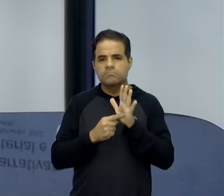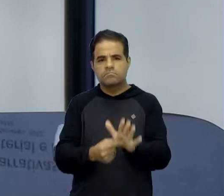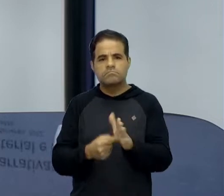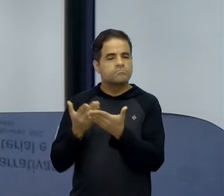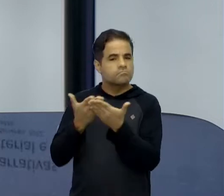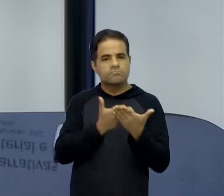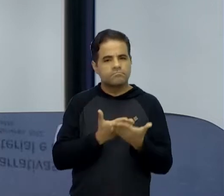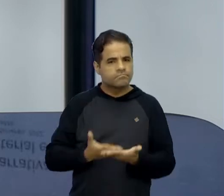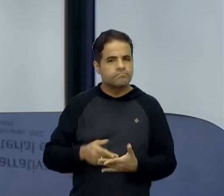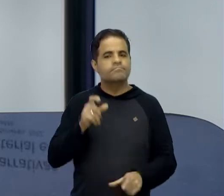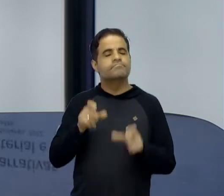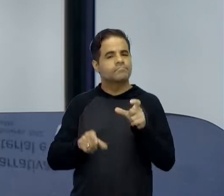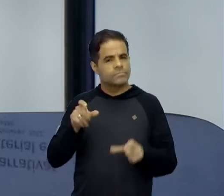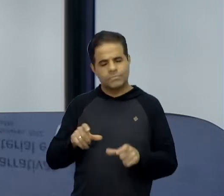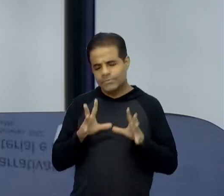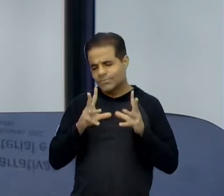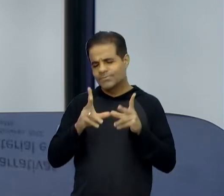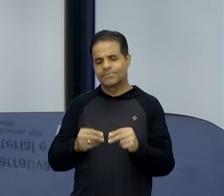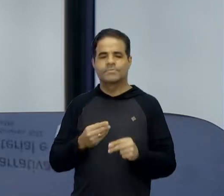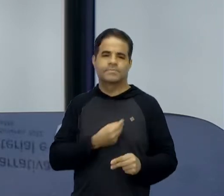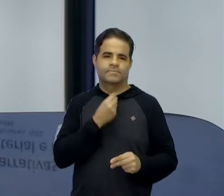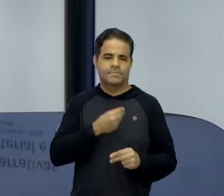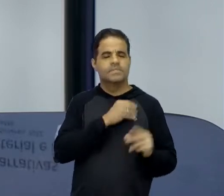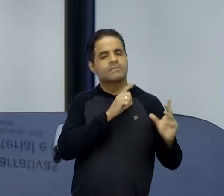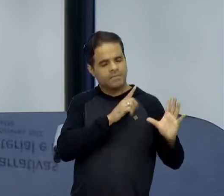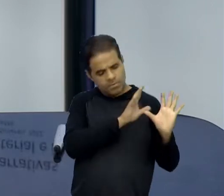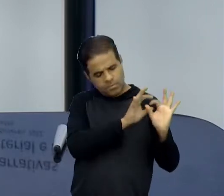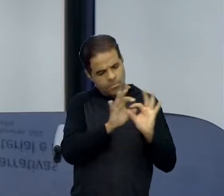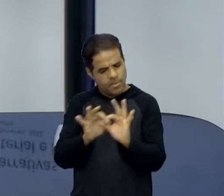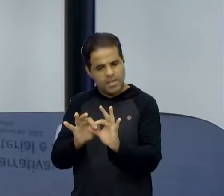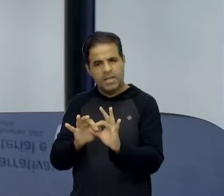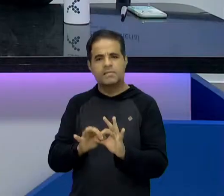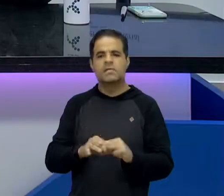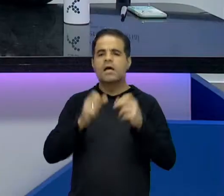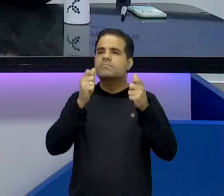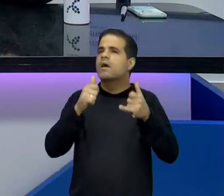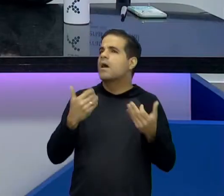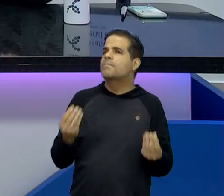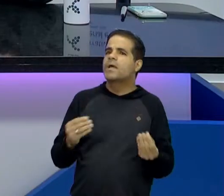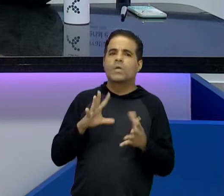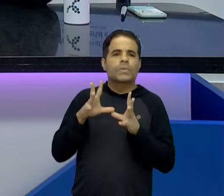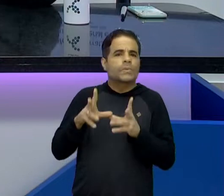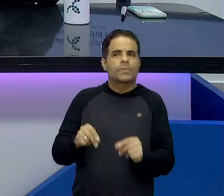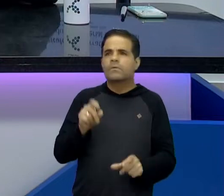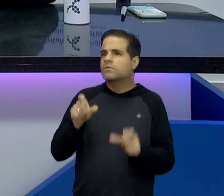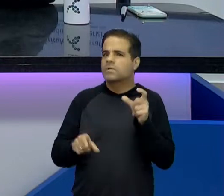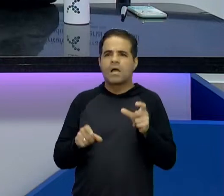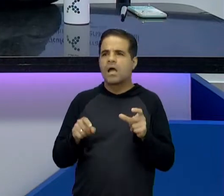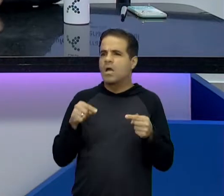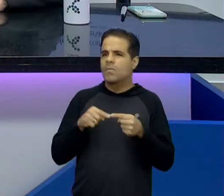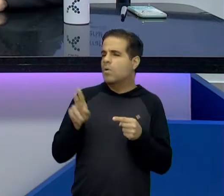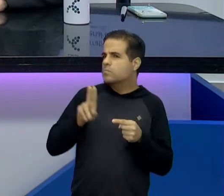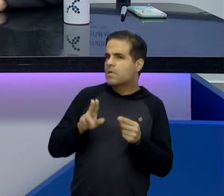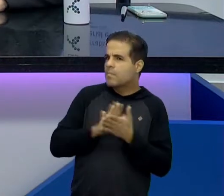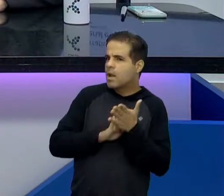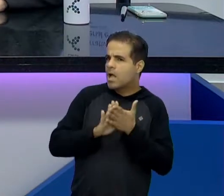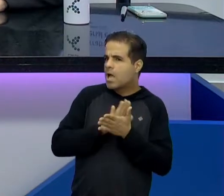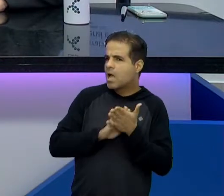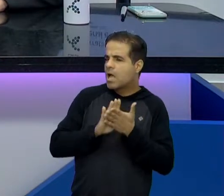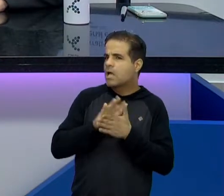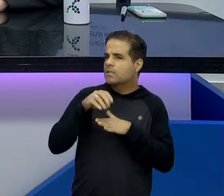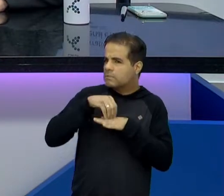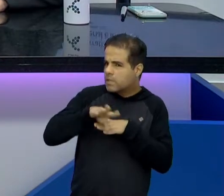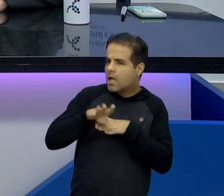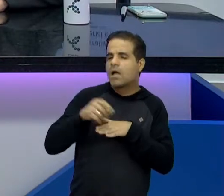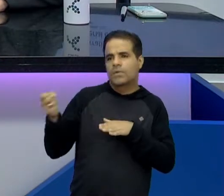para os estudantes que tudo na vida tem coerência. Aquela história de falar, para que eu estudo isso? Não vai servir para nada? A gente está dando